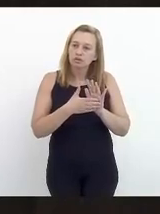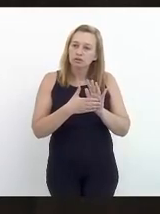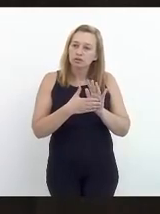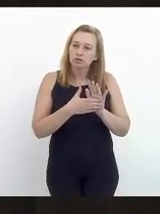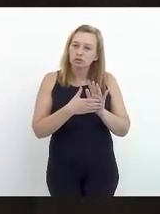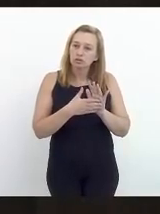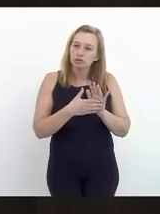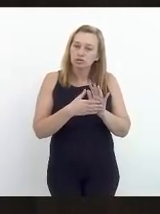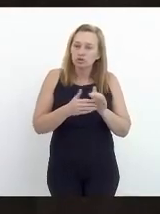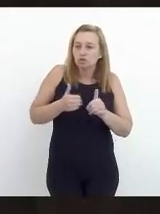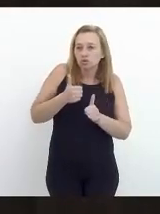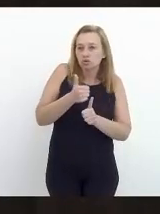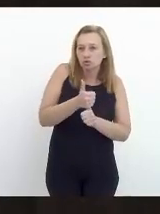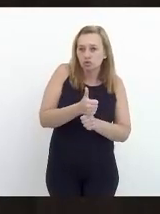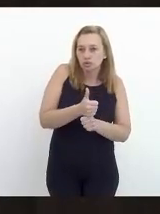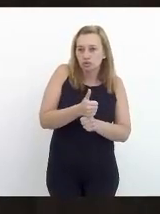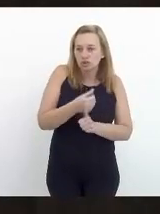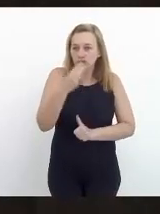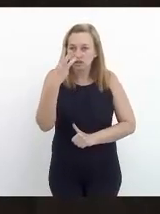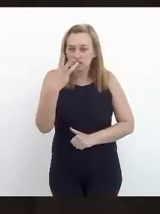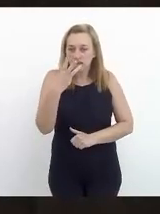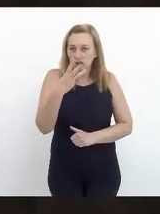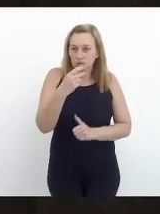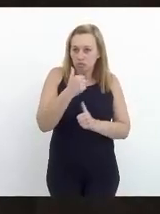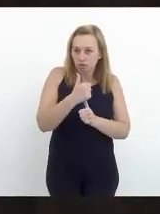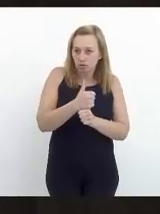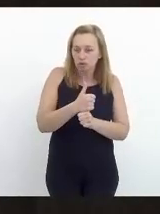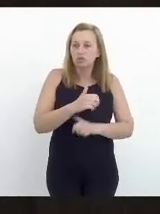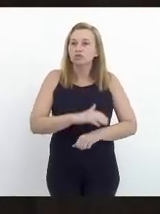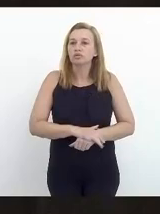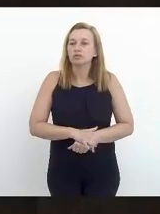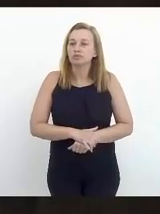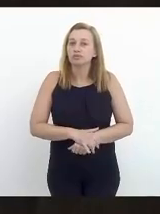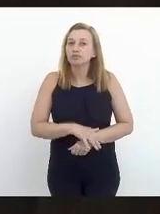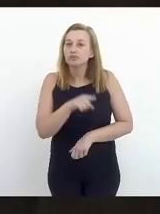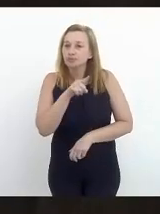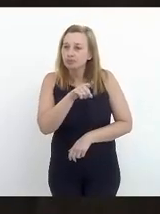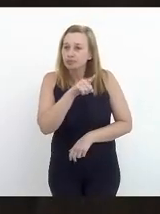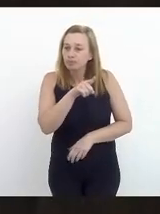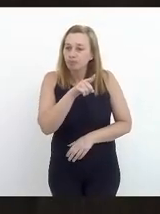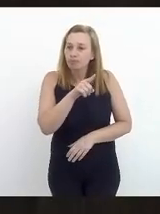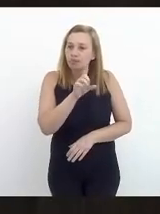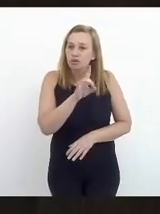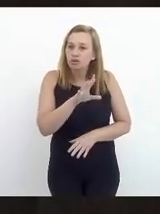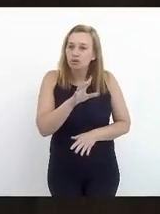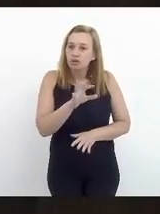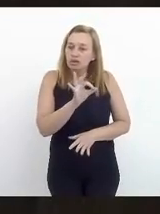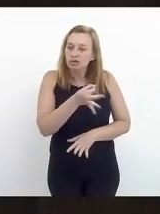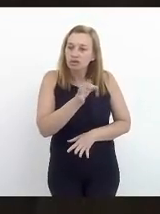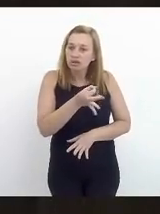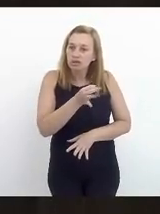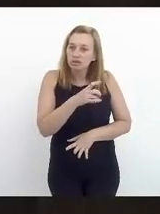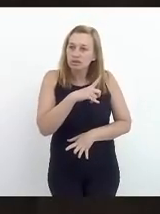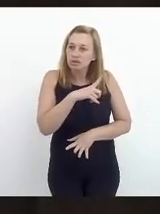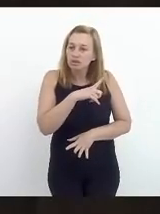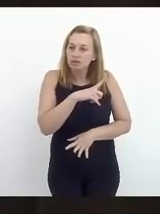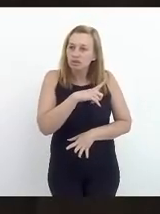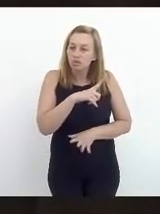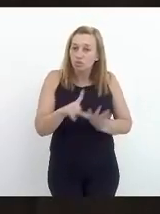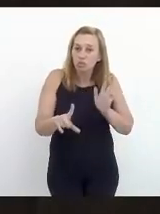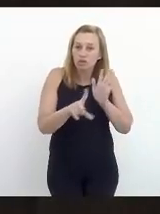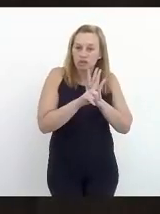de substitutivos, de três substitutivos, e ali era apenas pelo fato de que nós temos uma